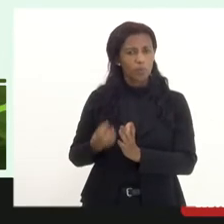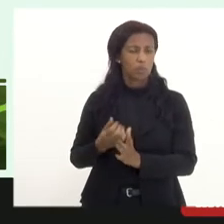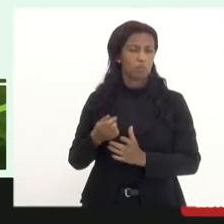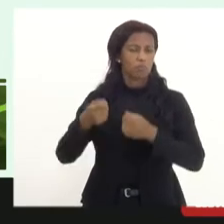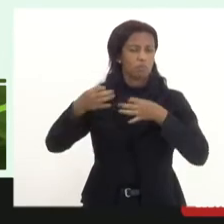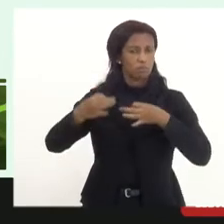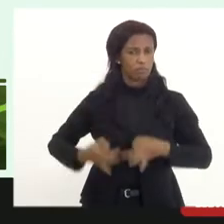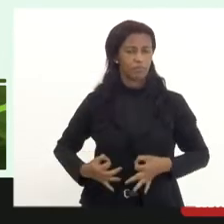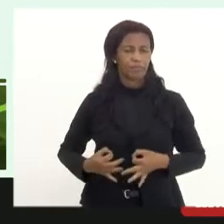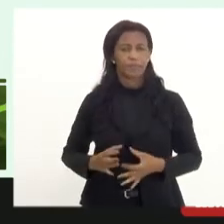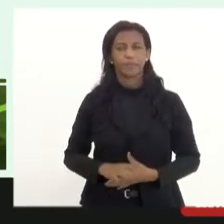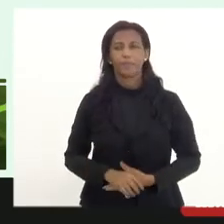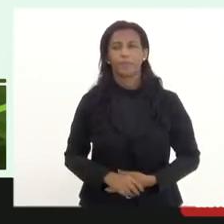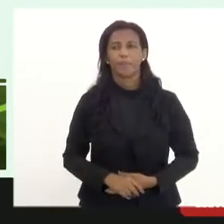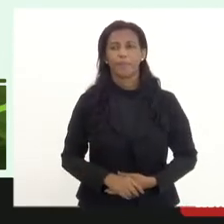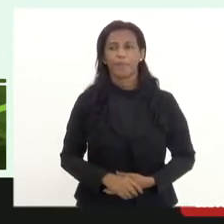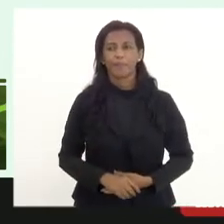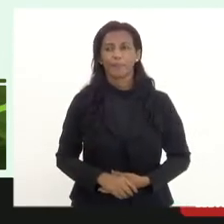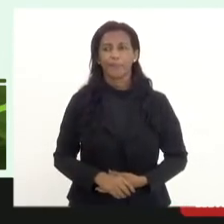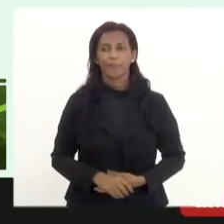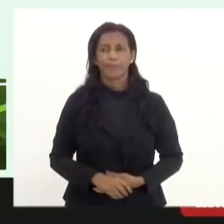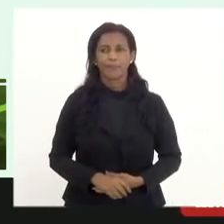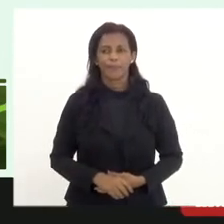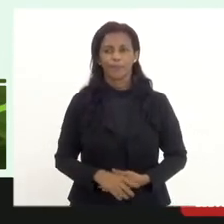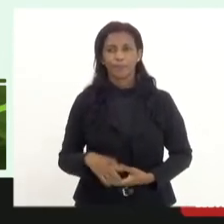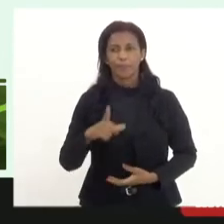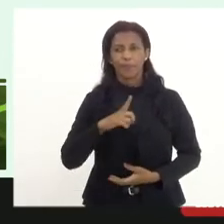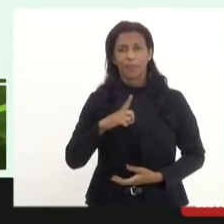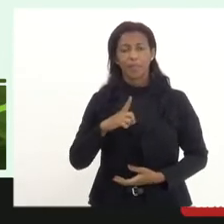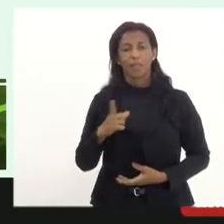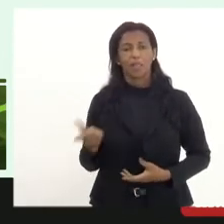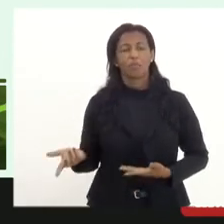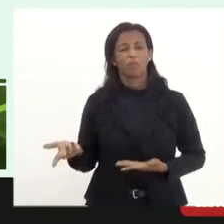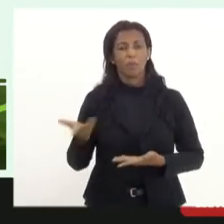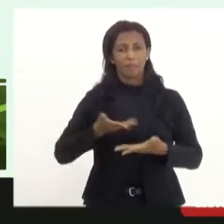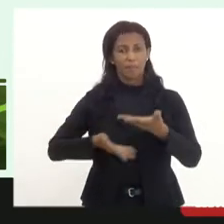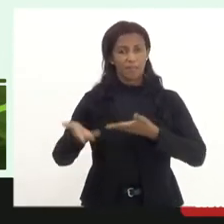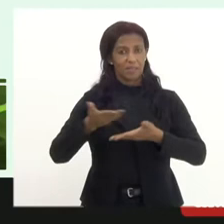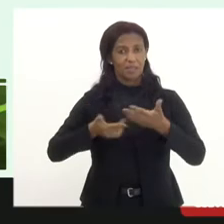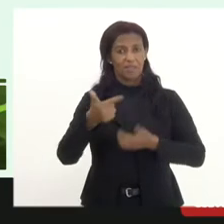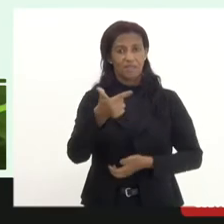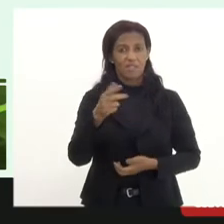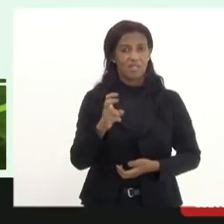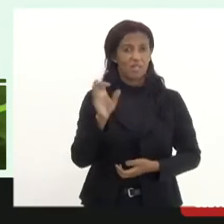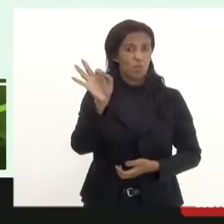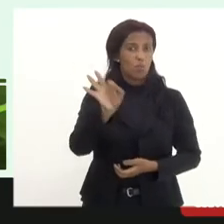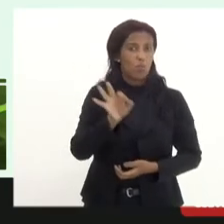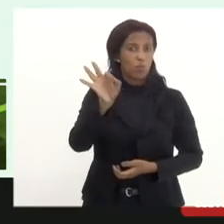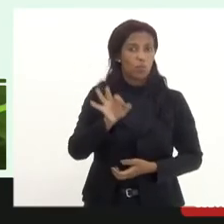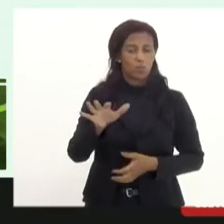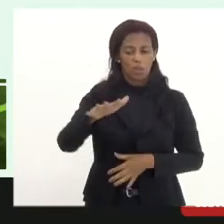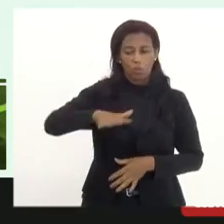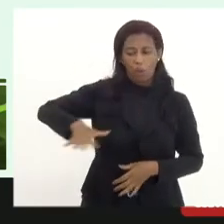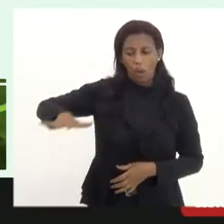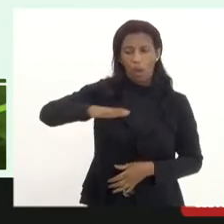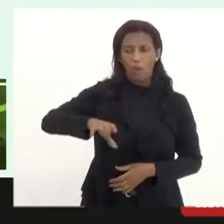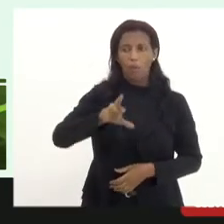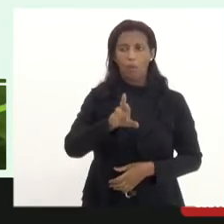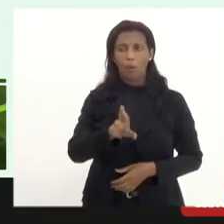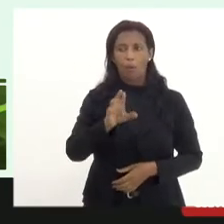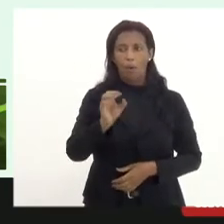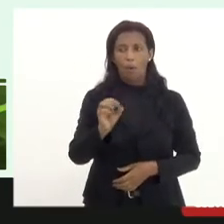eficiência. Bom, temos uma parceria de 25% no campo de Roncador, que é operado pela